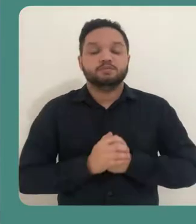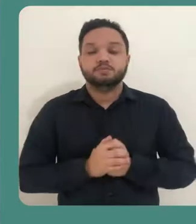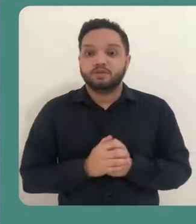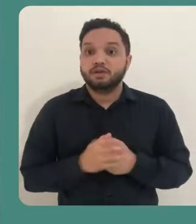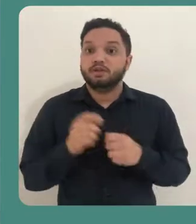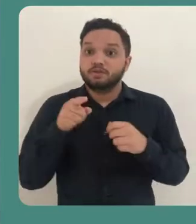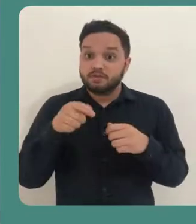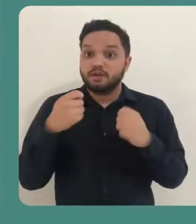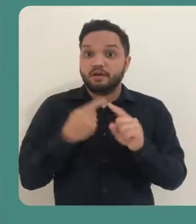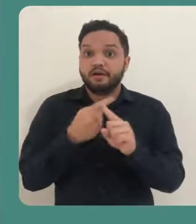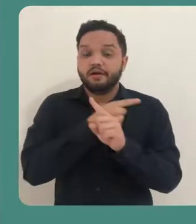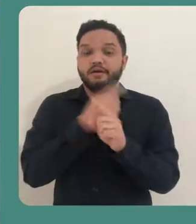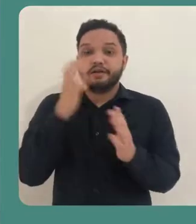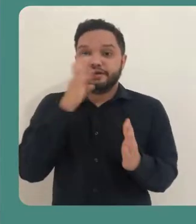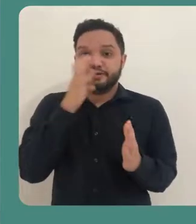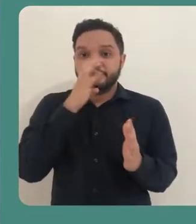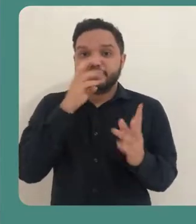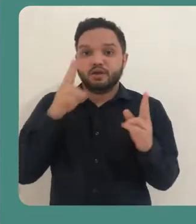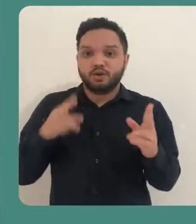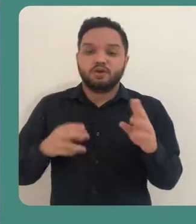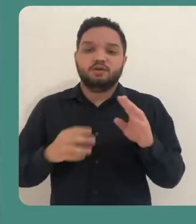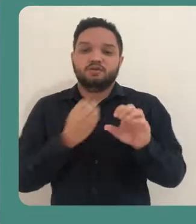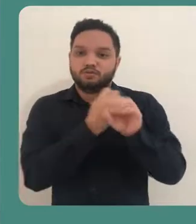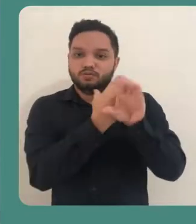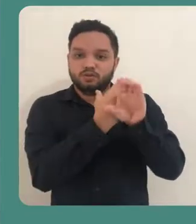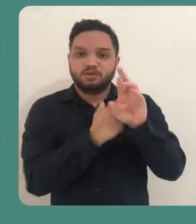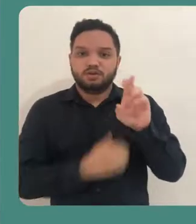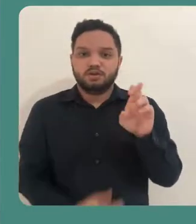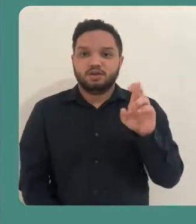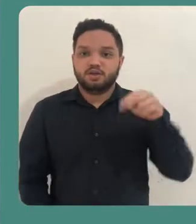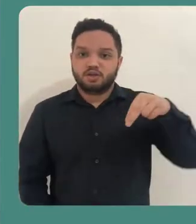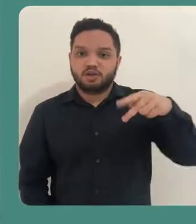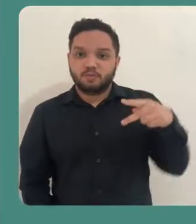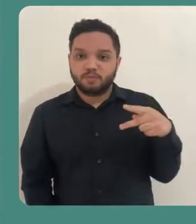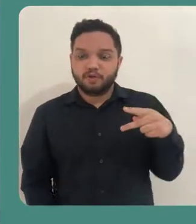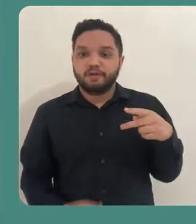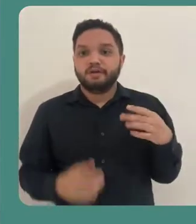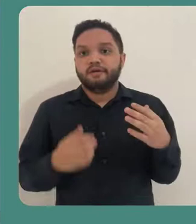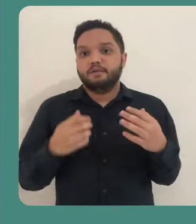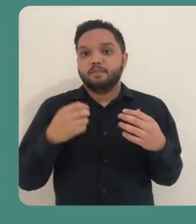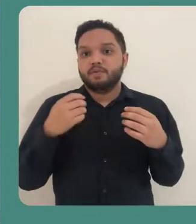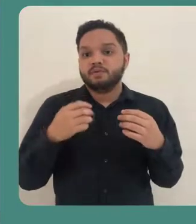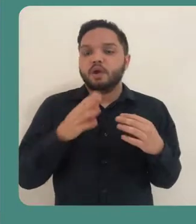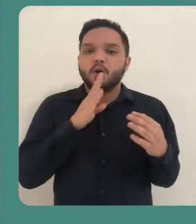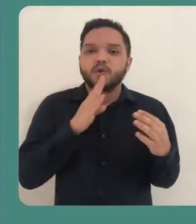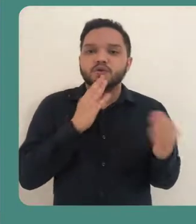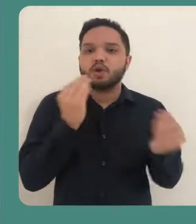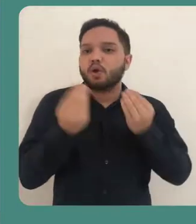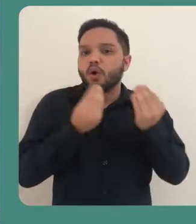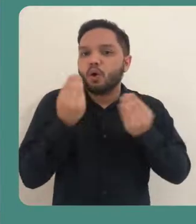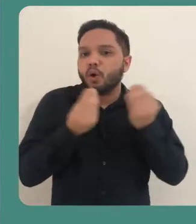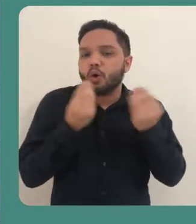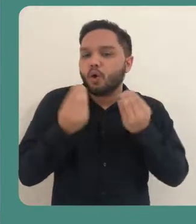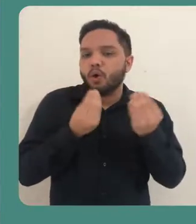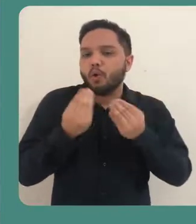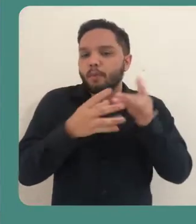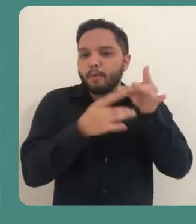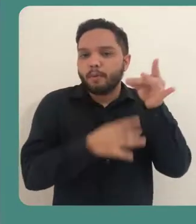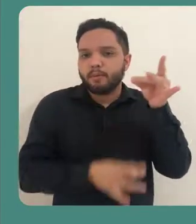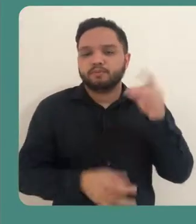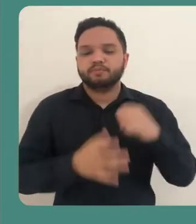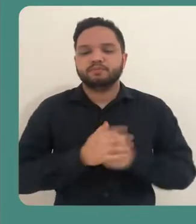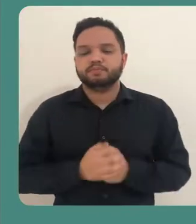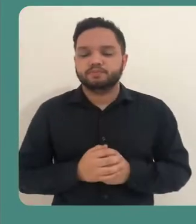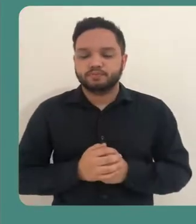você ter maior familiaridade com cada uma das ferramentas e como você sabe a gente precisa ativar microfone